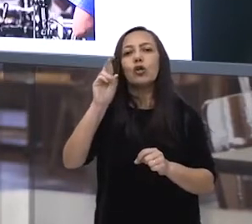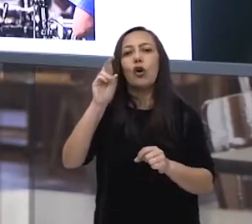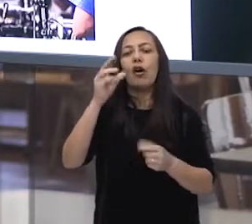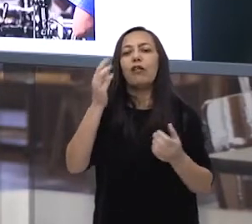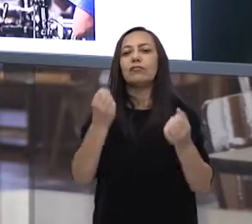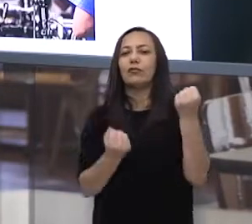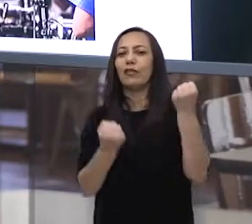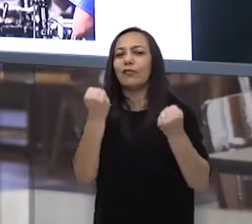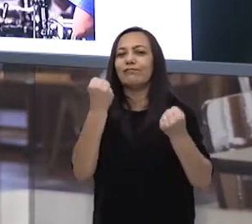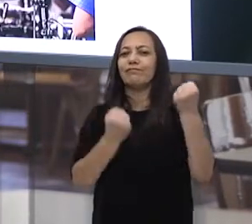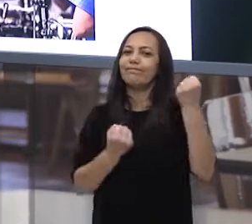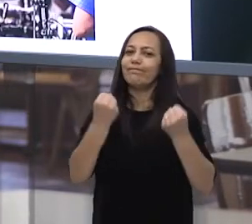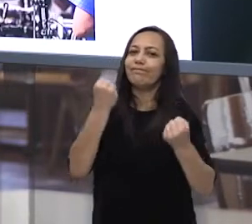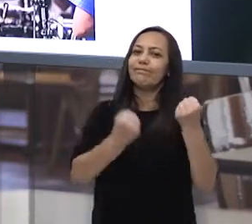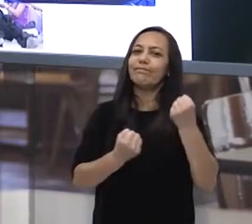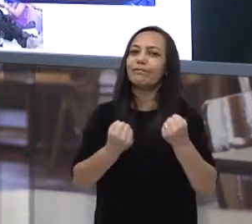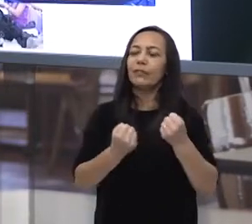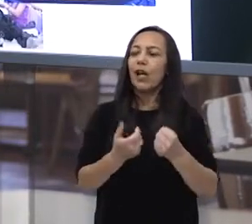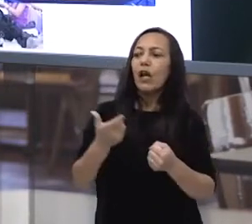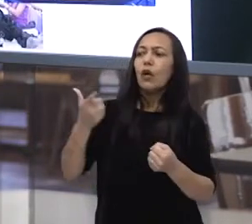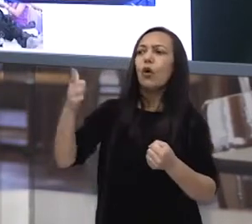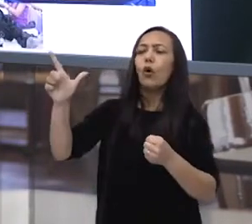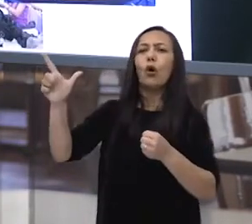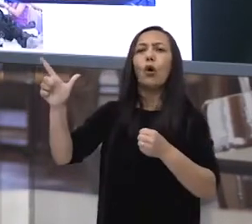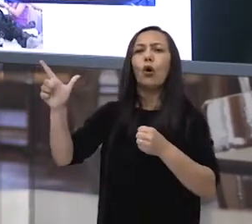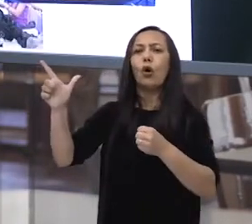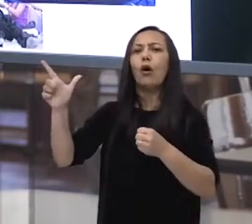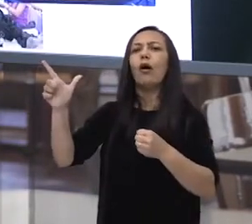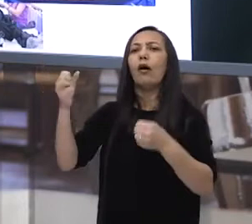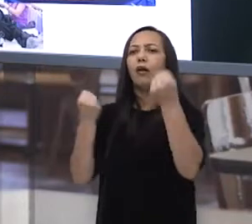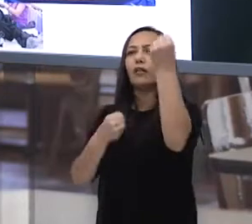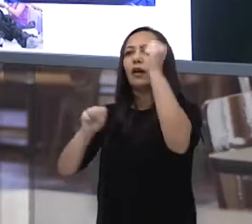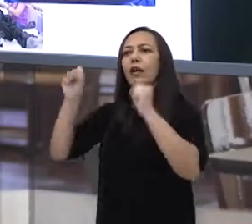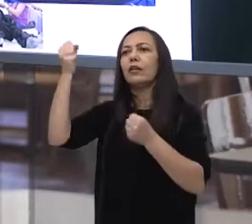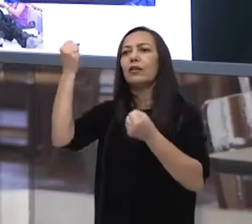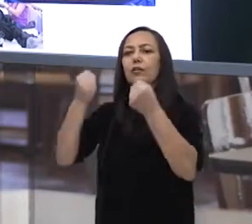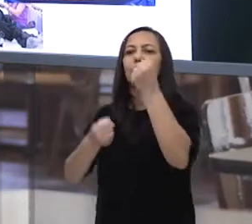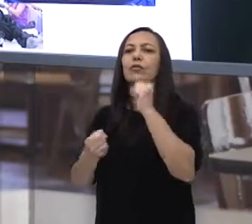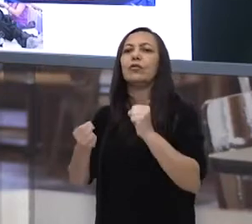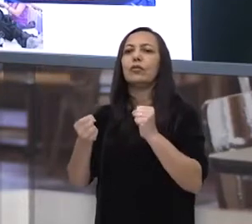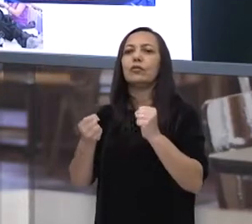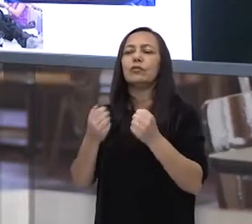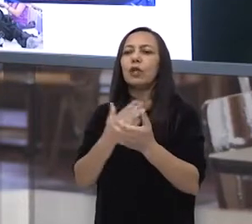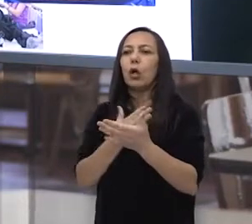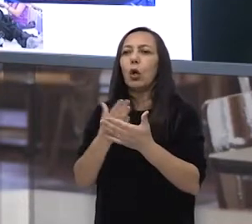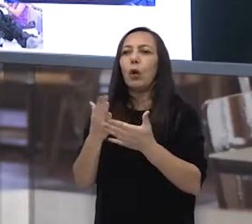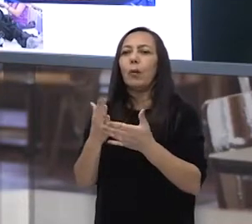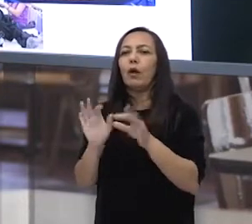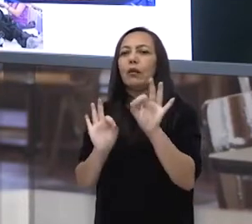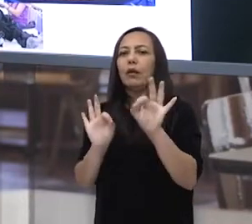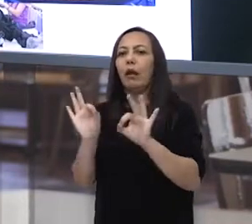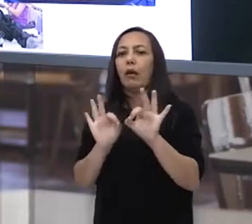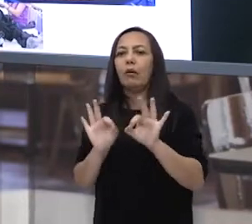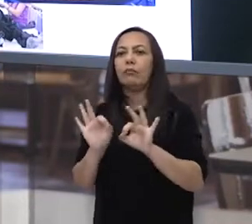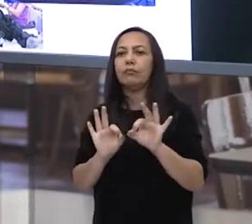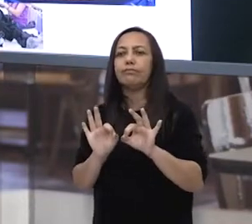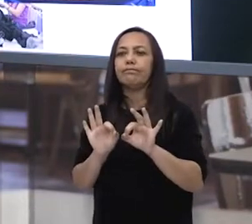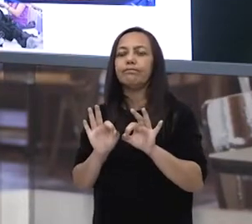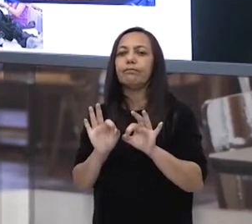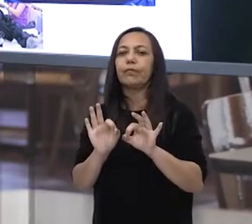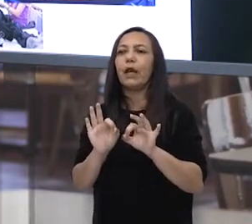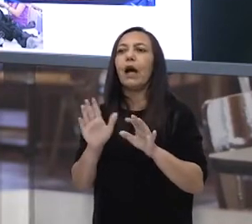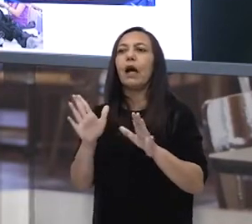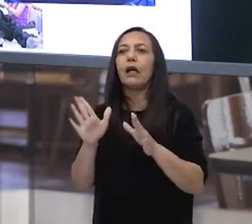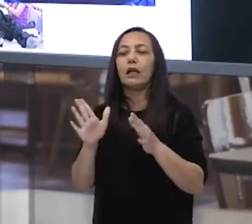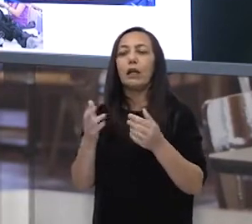vez, vai para outra indústria, que é a indústria de bem de consumo. Então, aquela peça do motor de carro vai ser